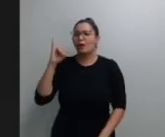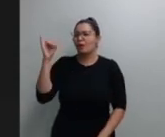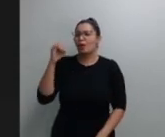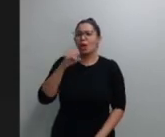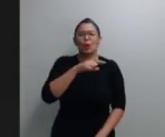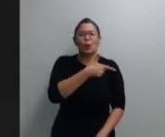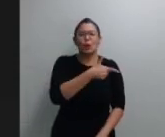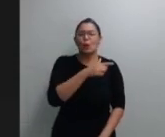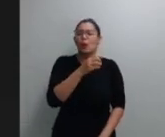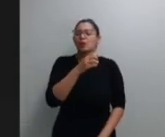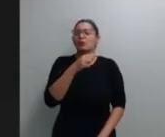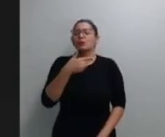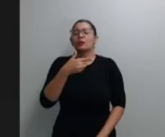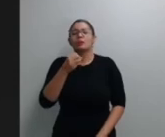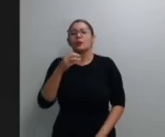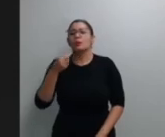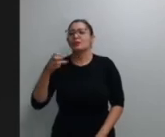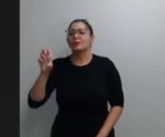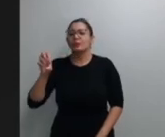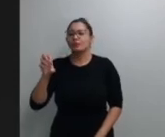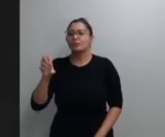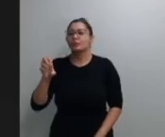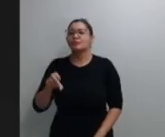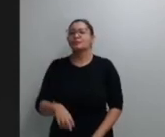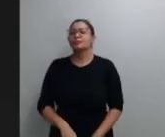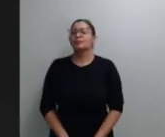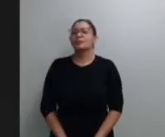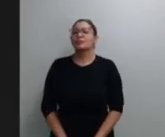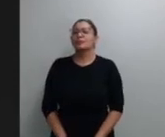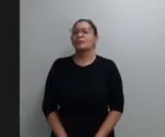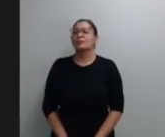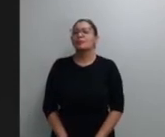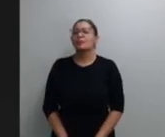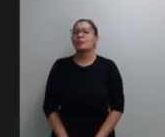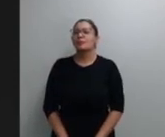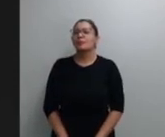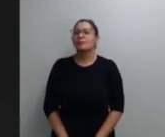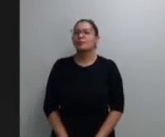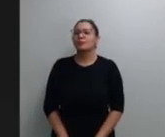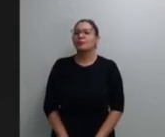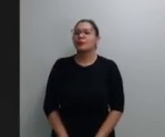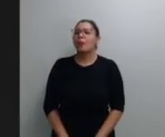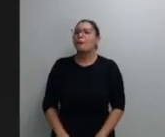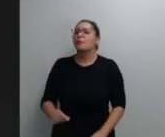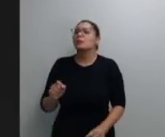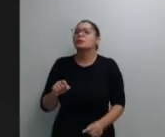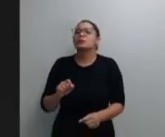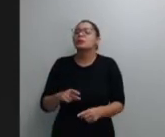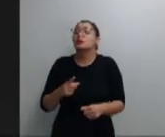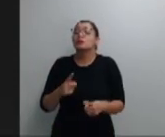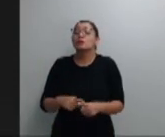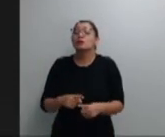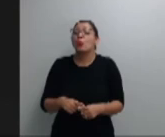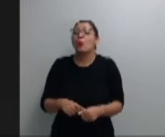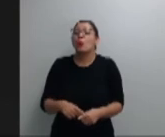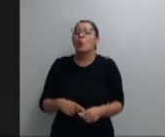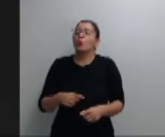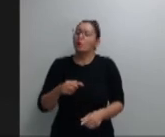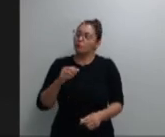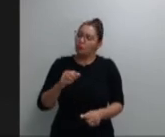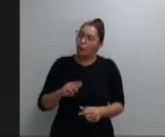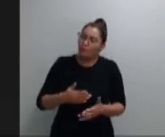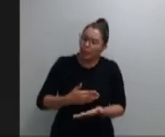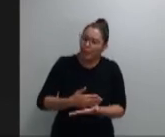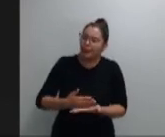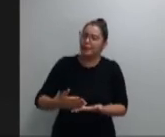esse é que é o ponto quando aconteceu essa aquisição do controle mesmo em solo norte-americano isso começa já a produzir